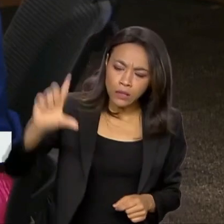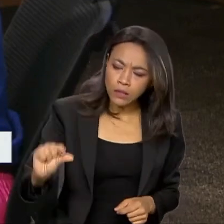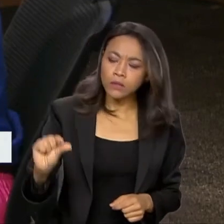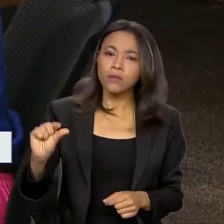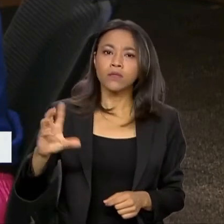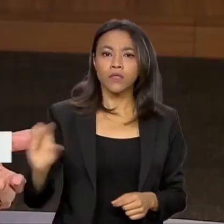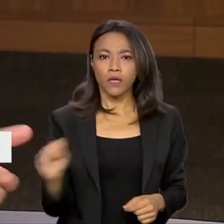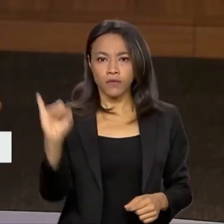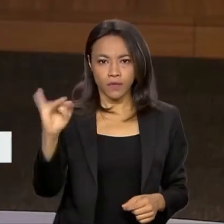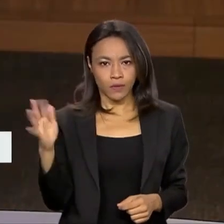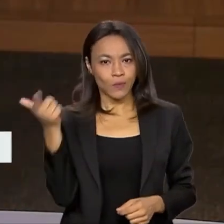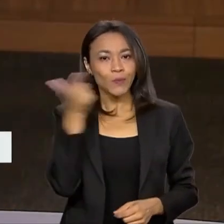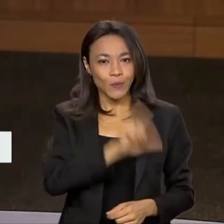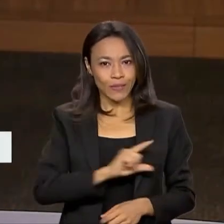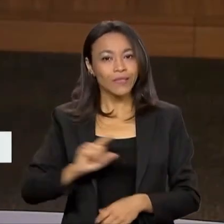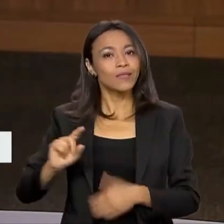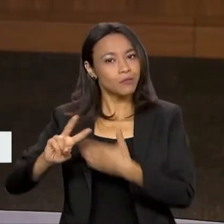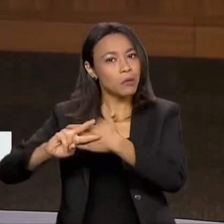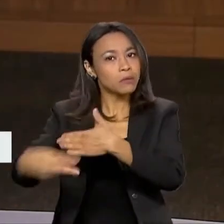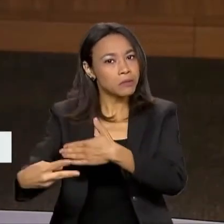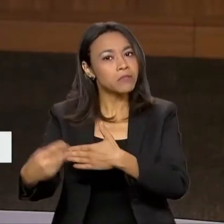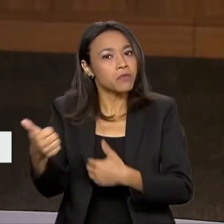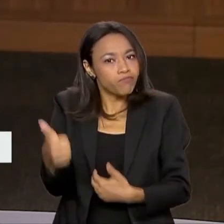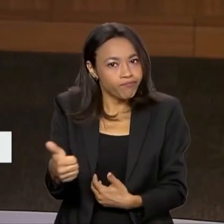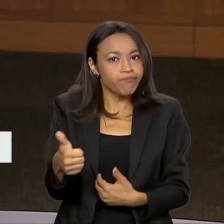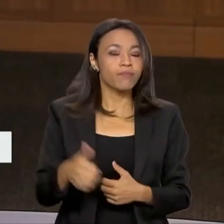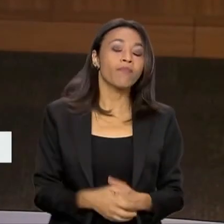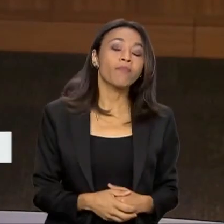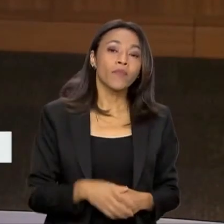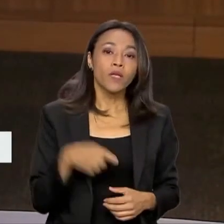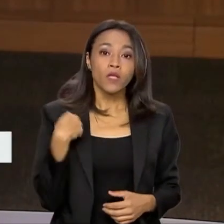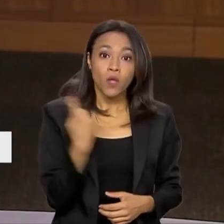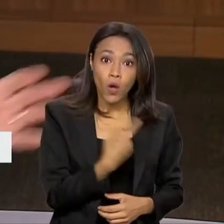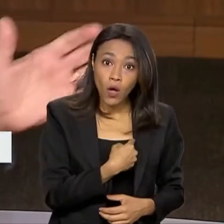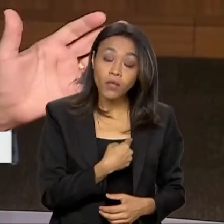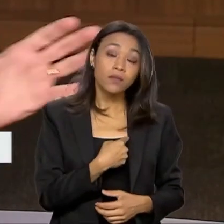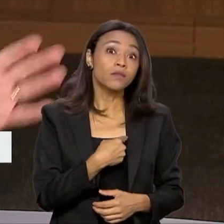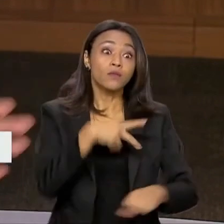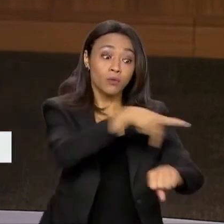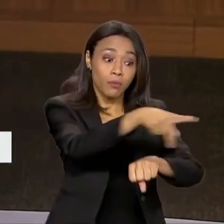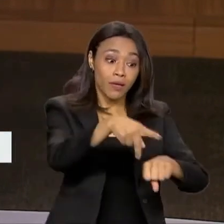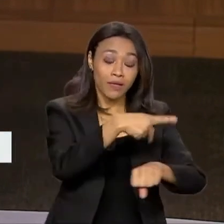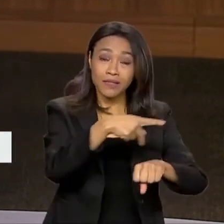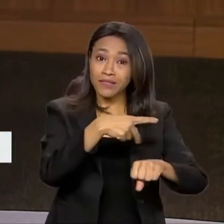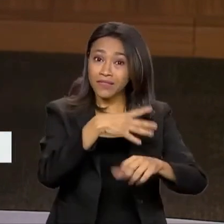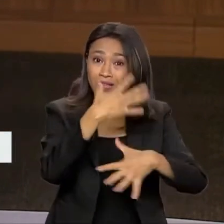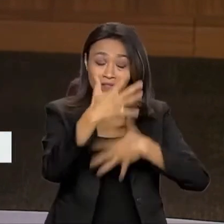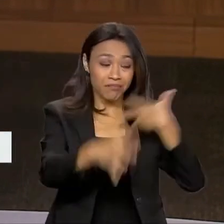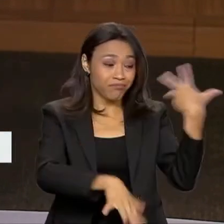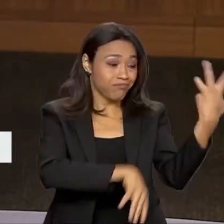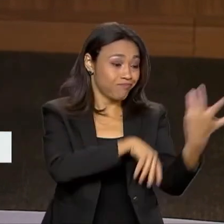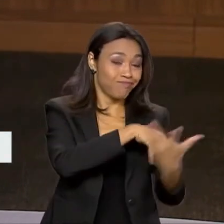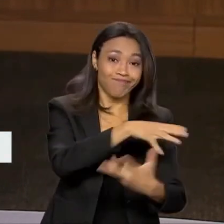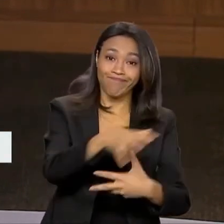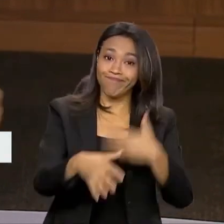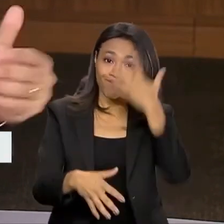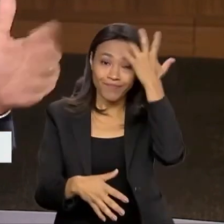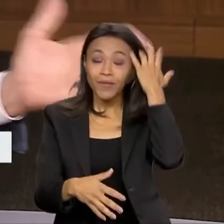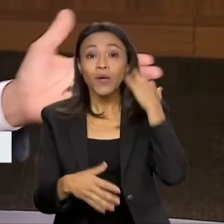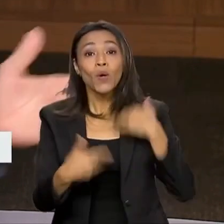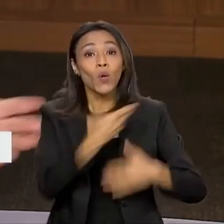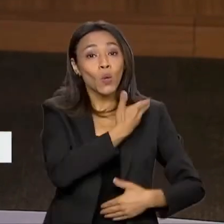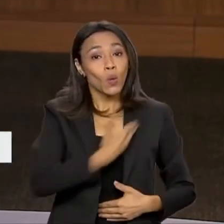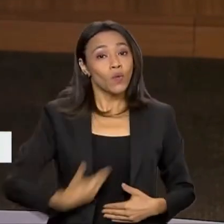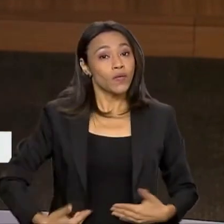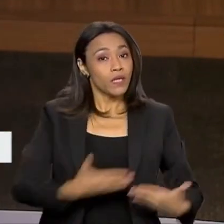Sutil o efeito é nós damos um choque de credibilidade no país porque a coisa tava completamente desgovernada o governo